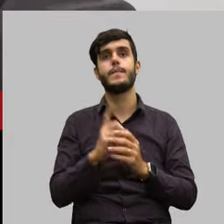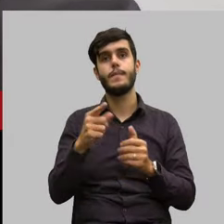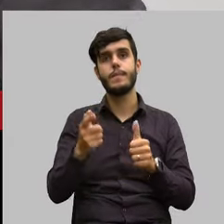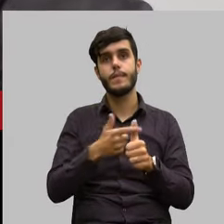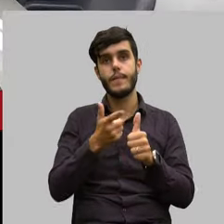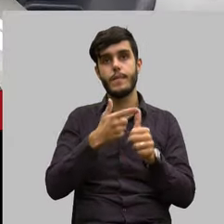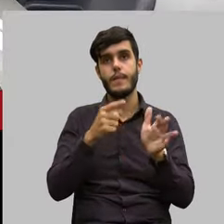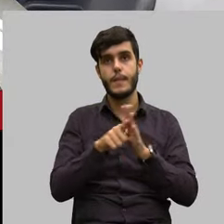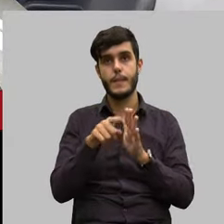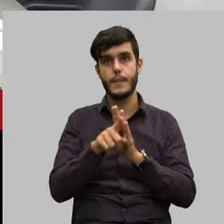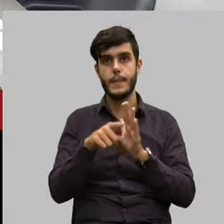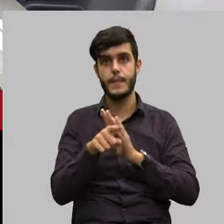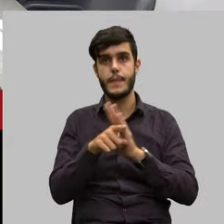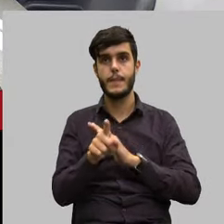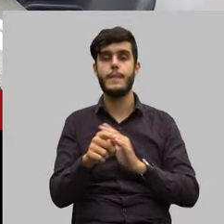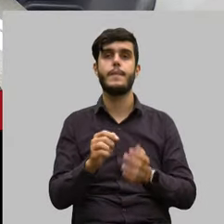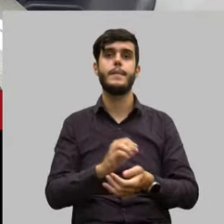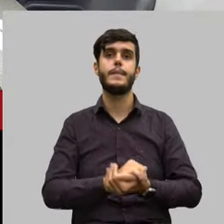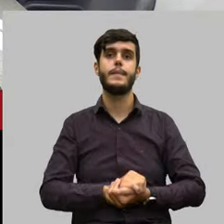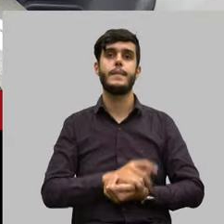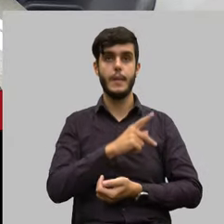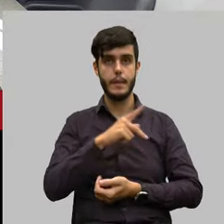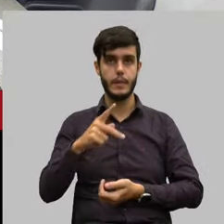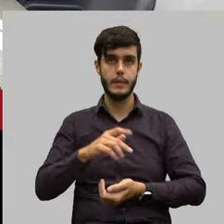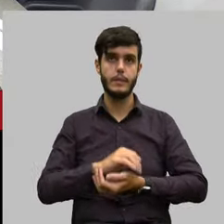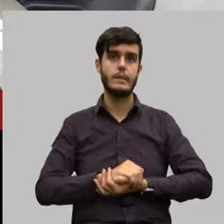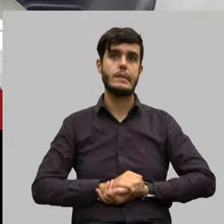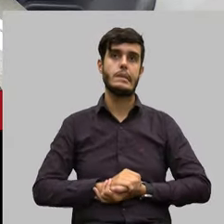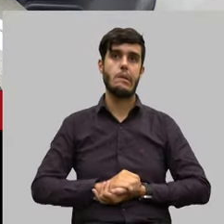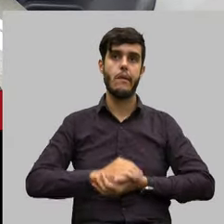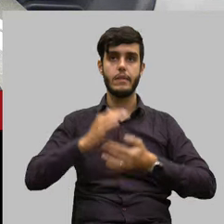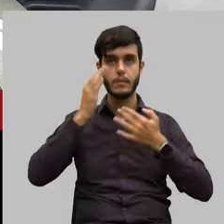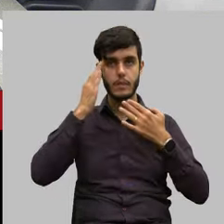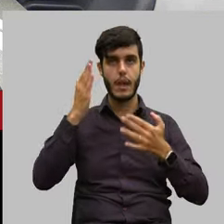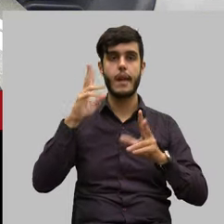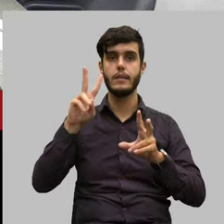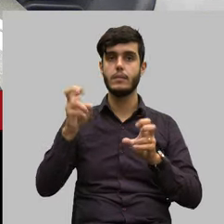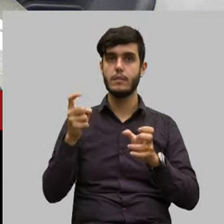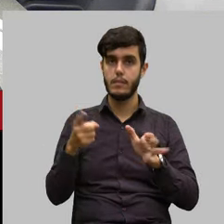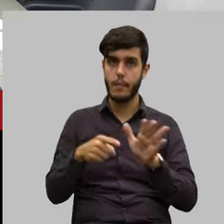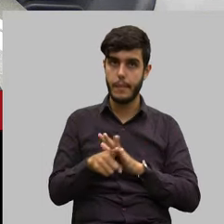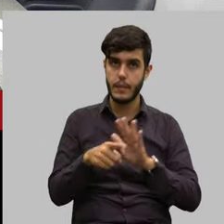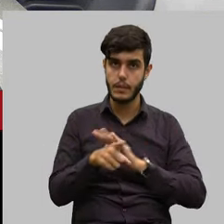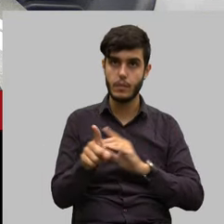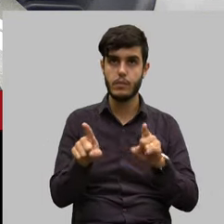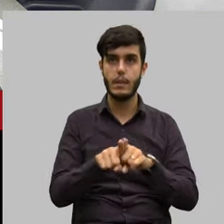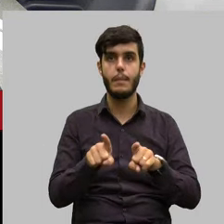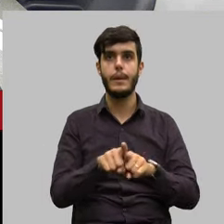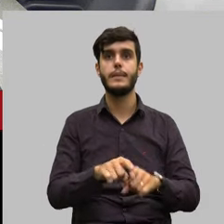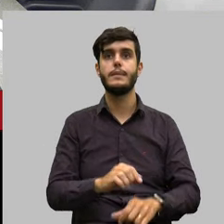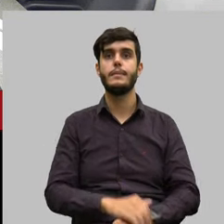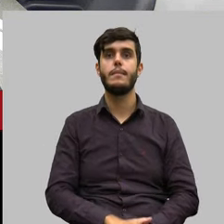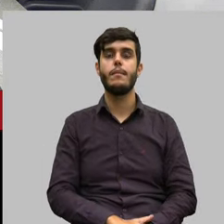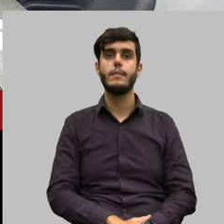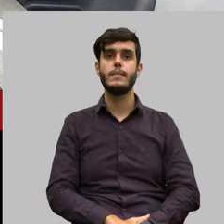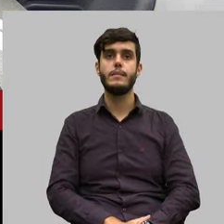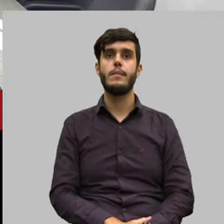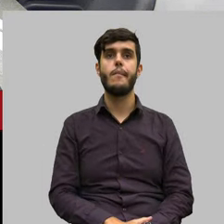senhor presidente Obrigado S Rodrigues com a palavra